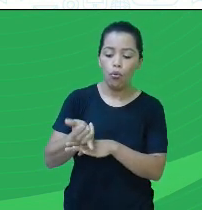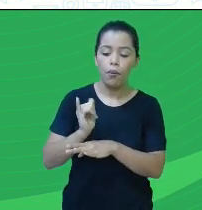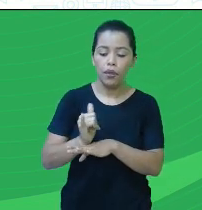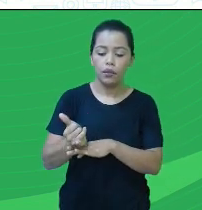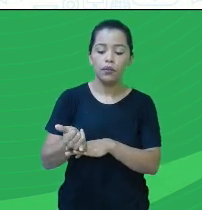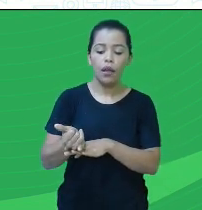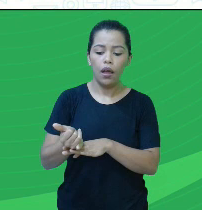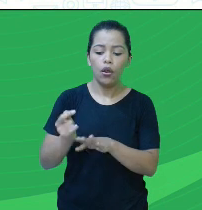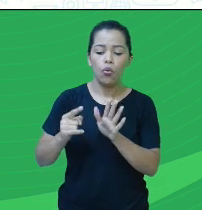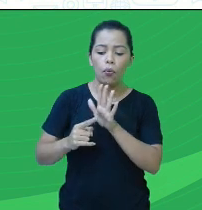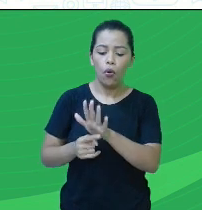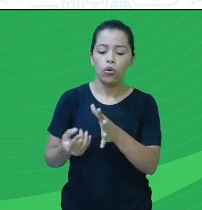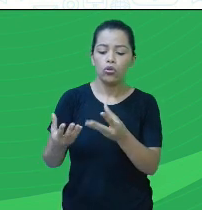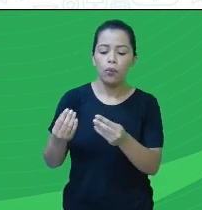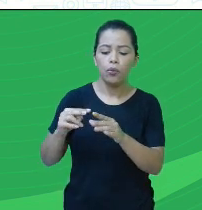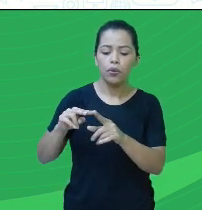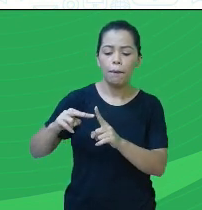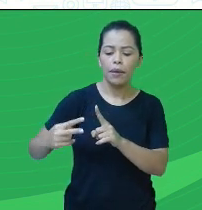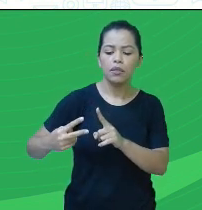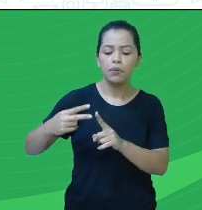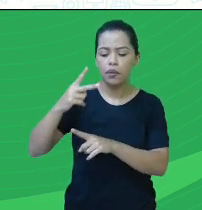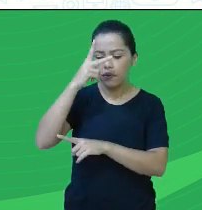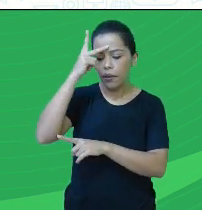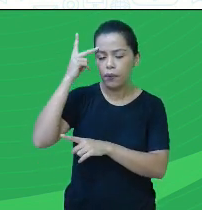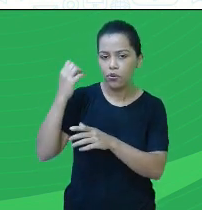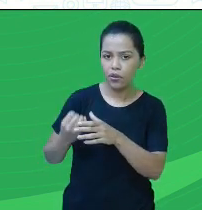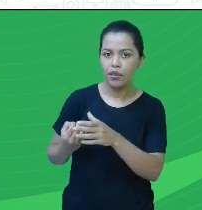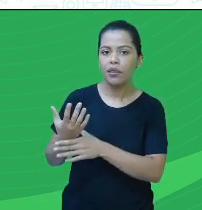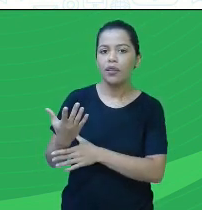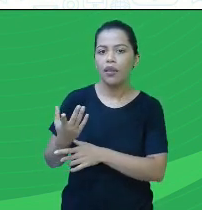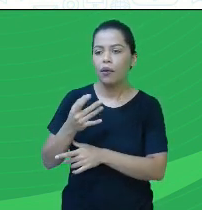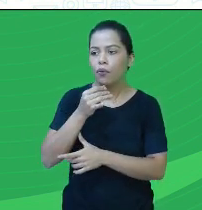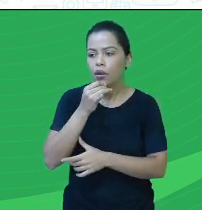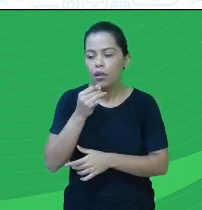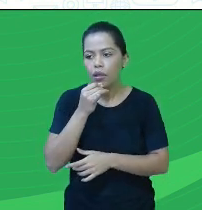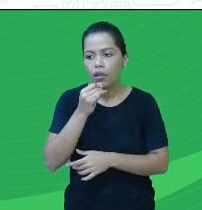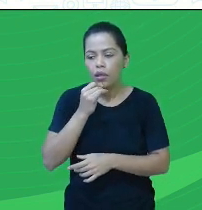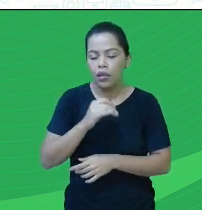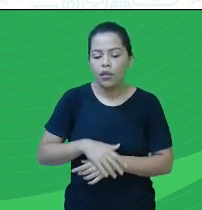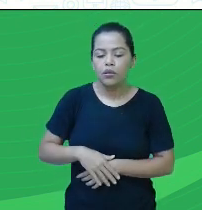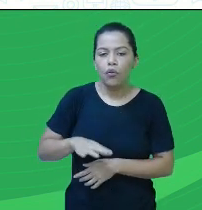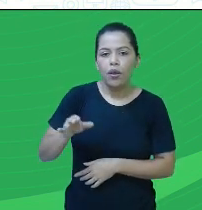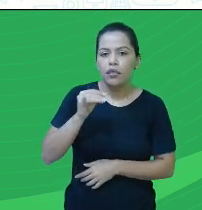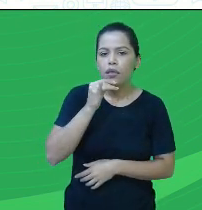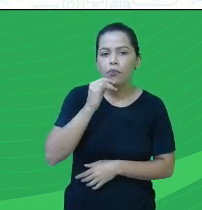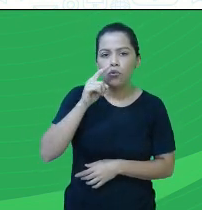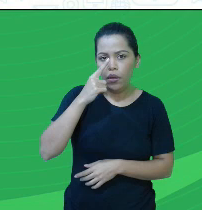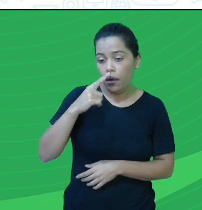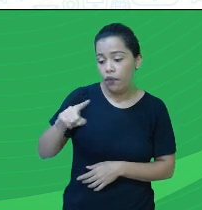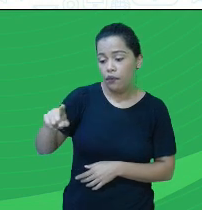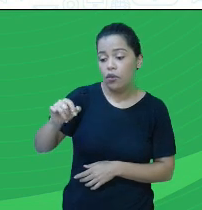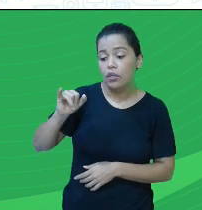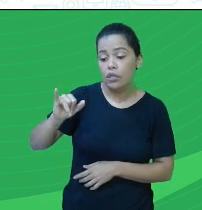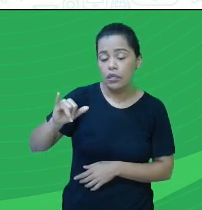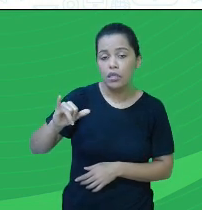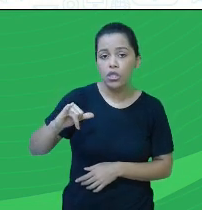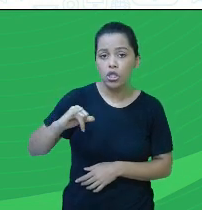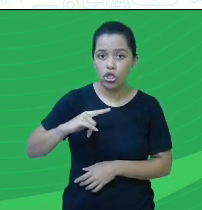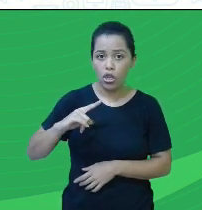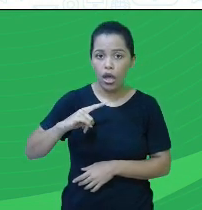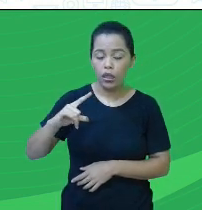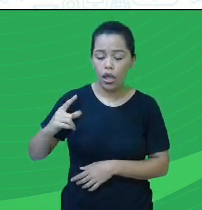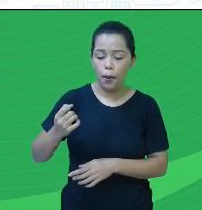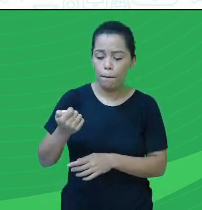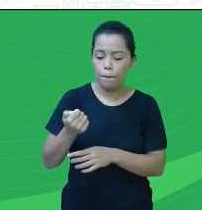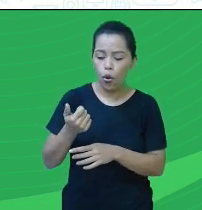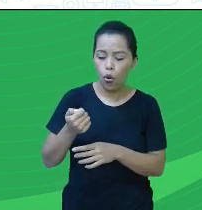está produzindo, tá certo? Então, por exemplo, no exemplo do elefante mesmo, se está sendo extinto e